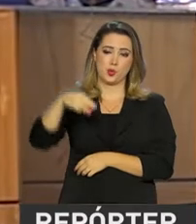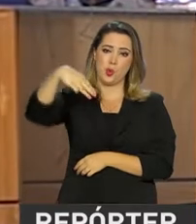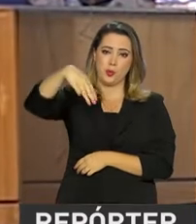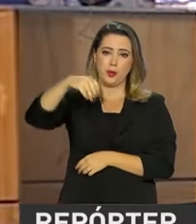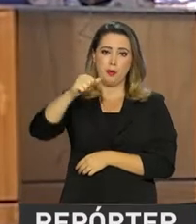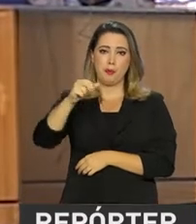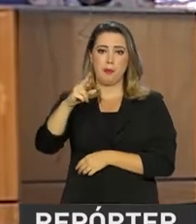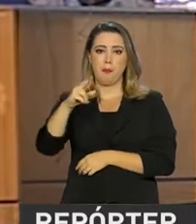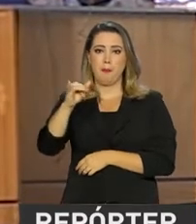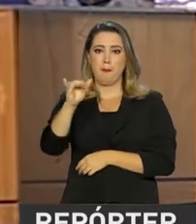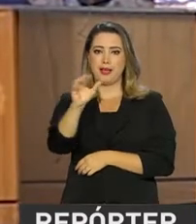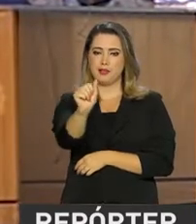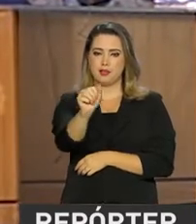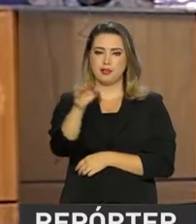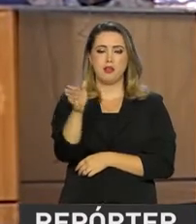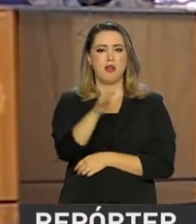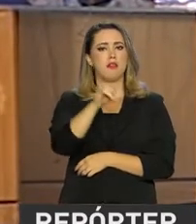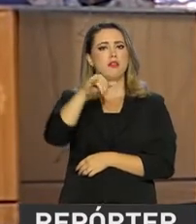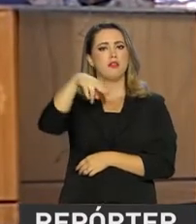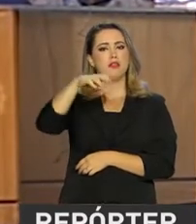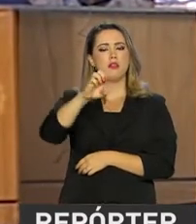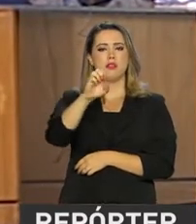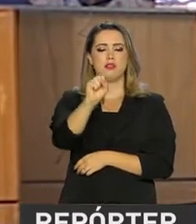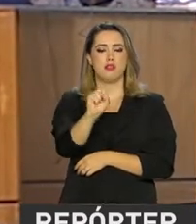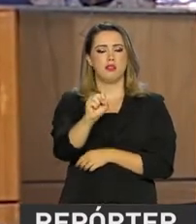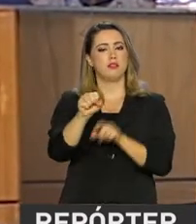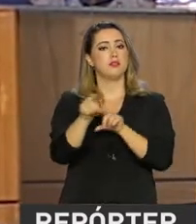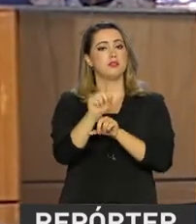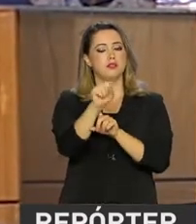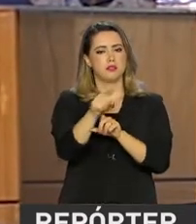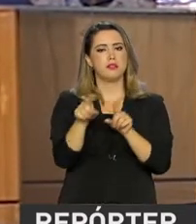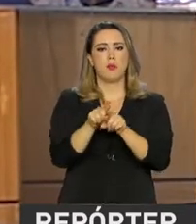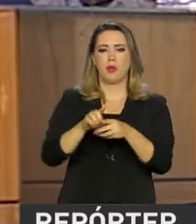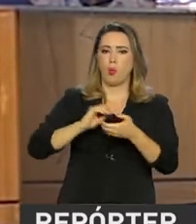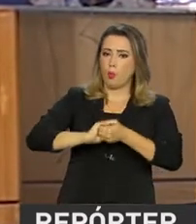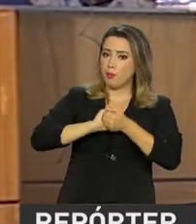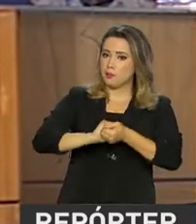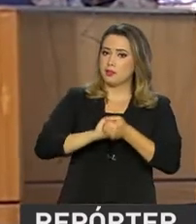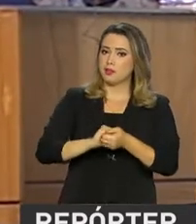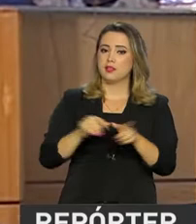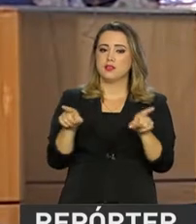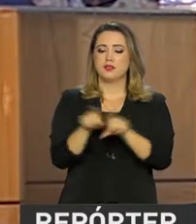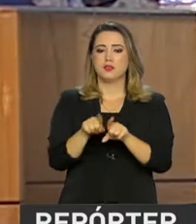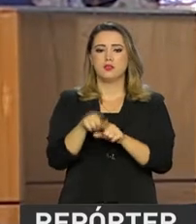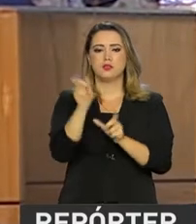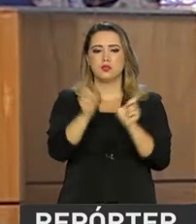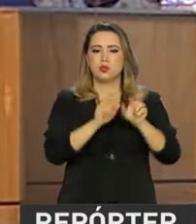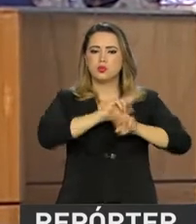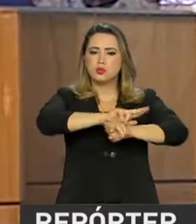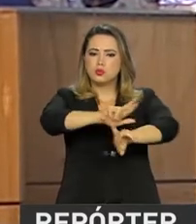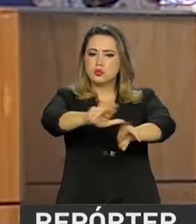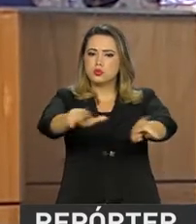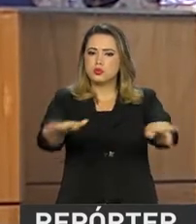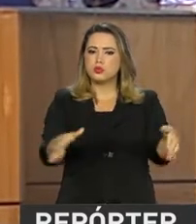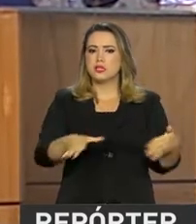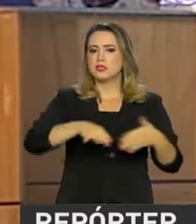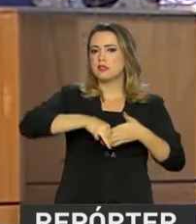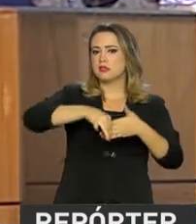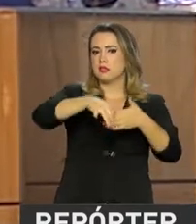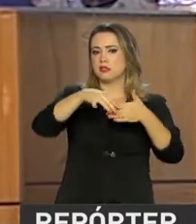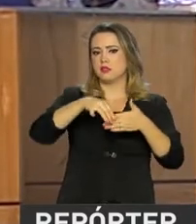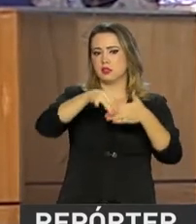Fini, e estender os cumprimentos também às várias diretorias